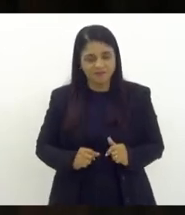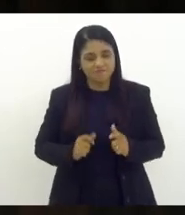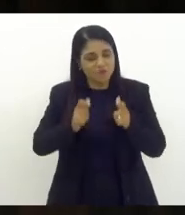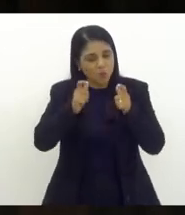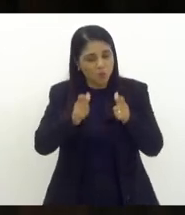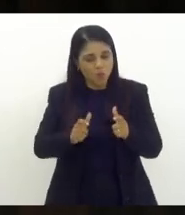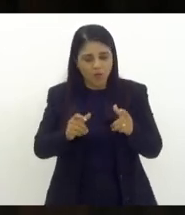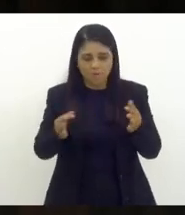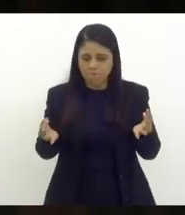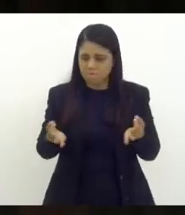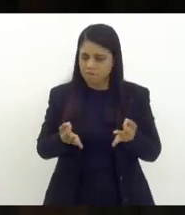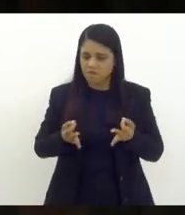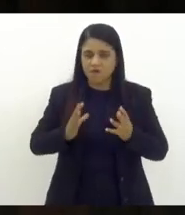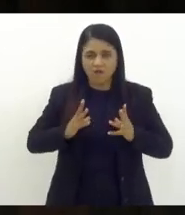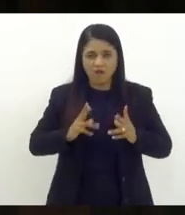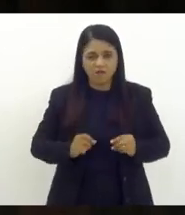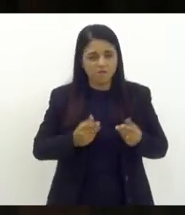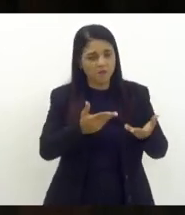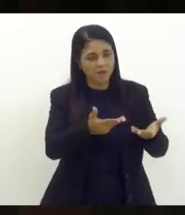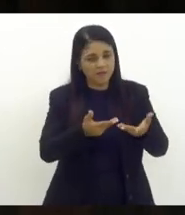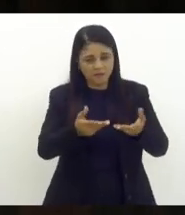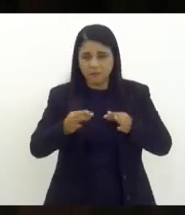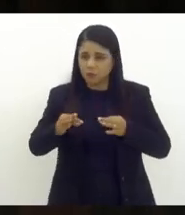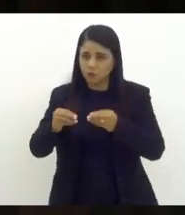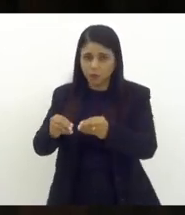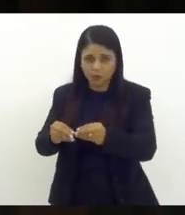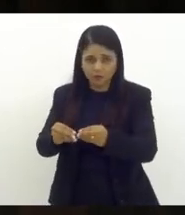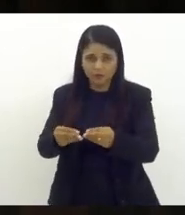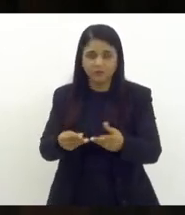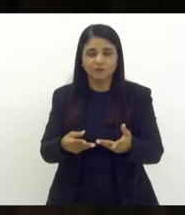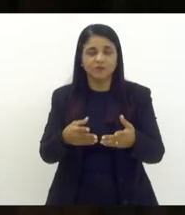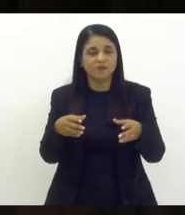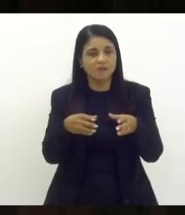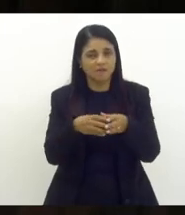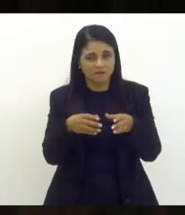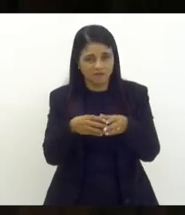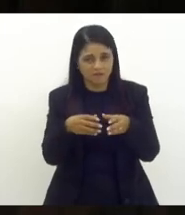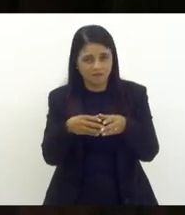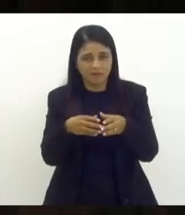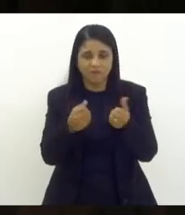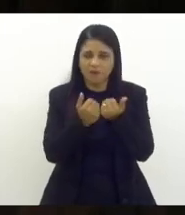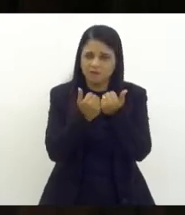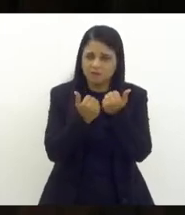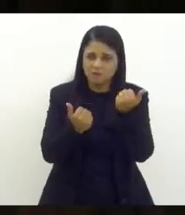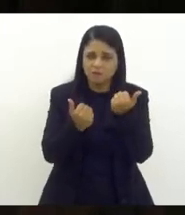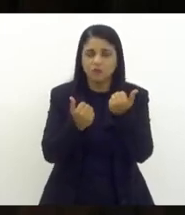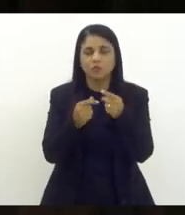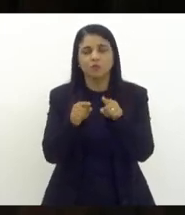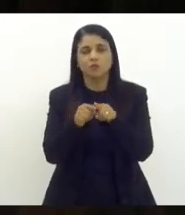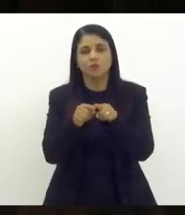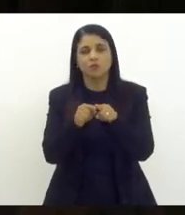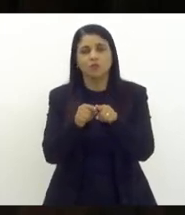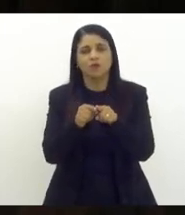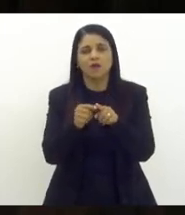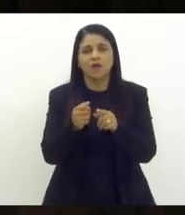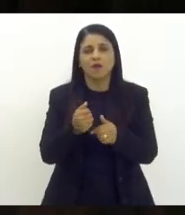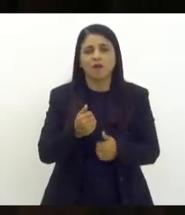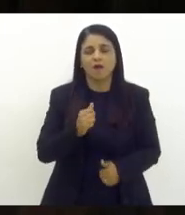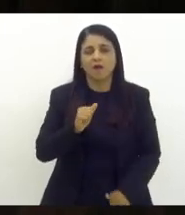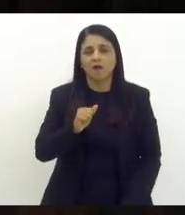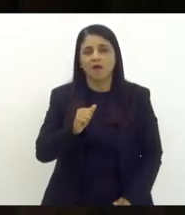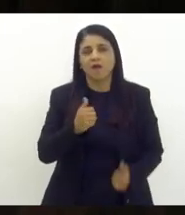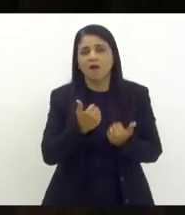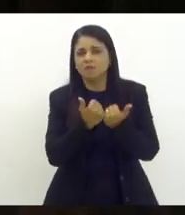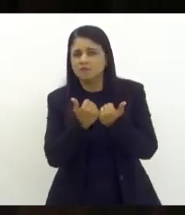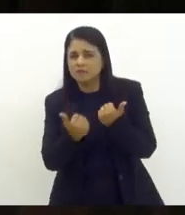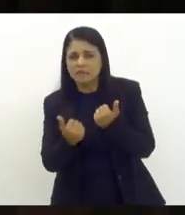Impecável para receber todos vocês a toda a nossa equipe os nossos assessores os nossos assistentes as pessoas que de